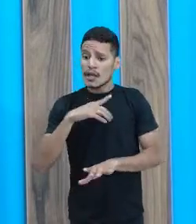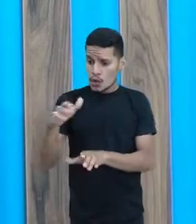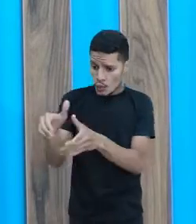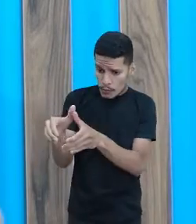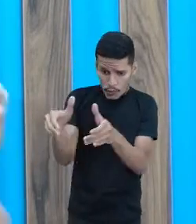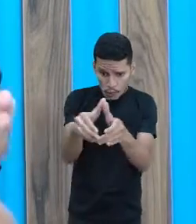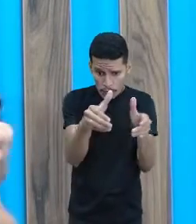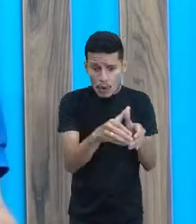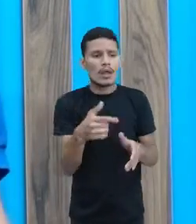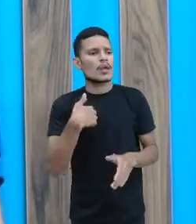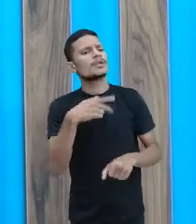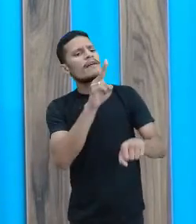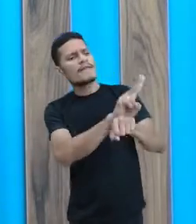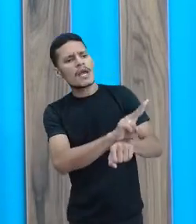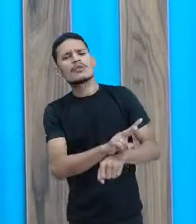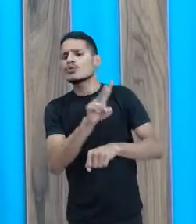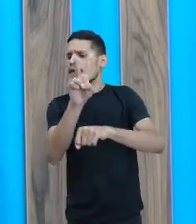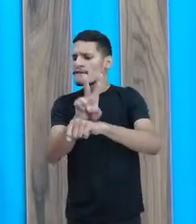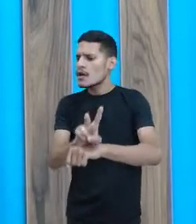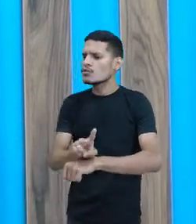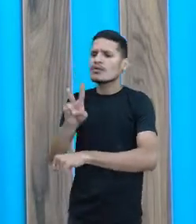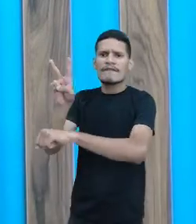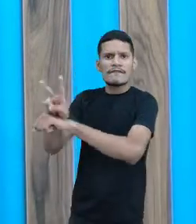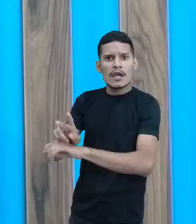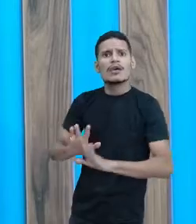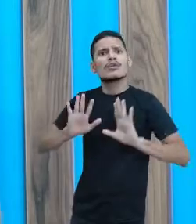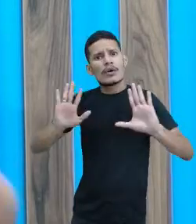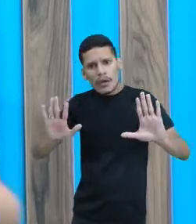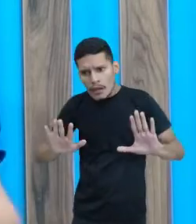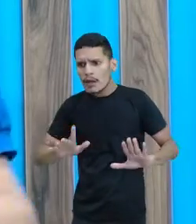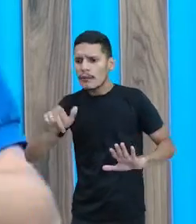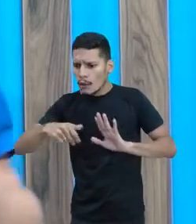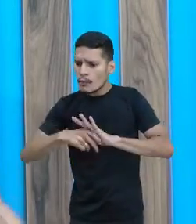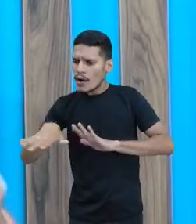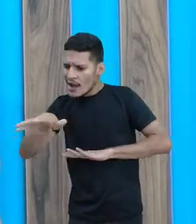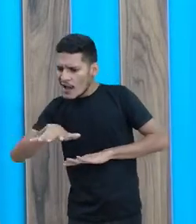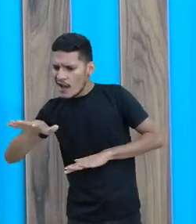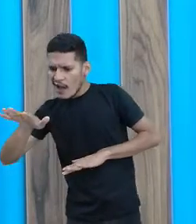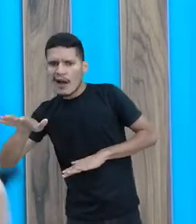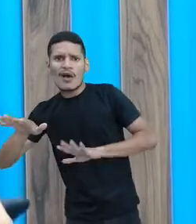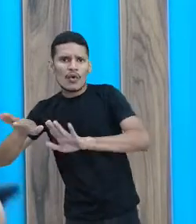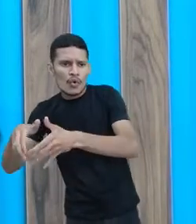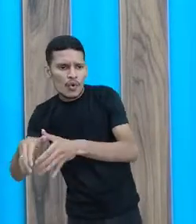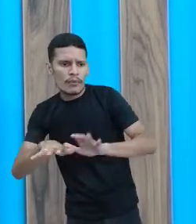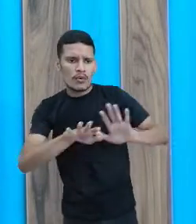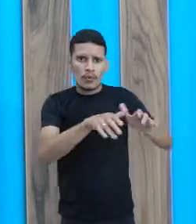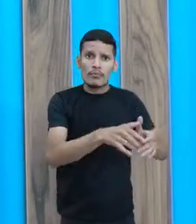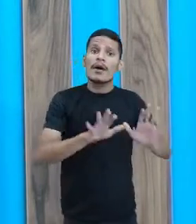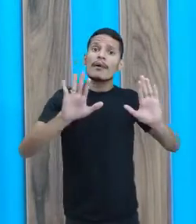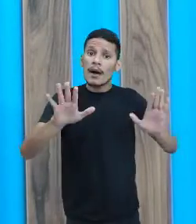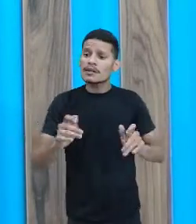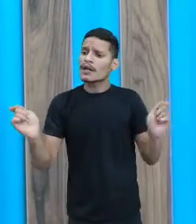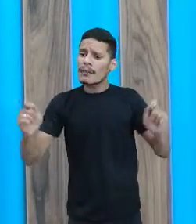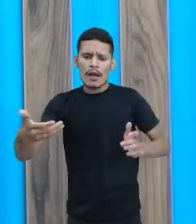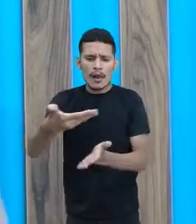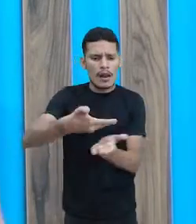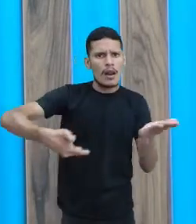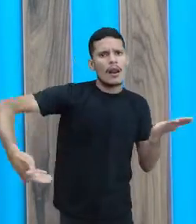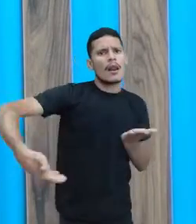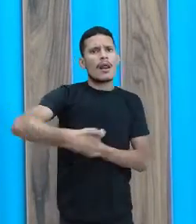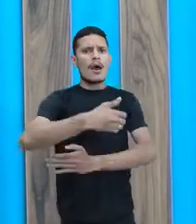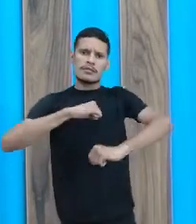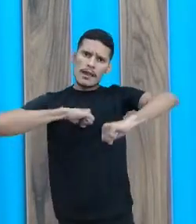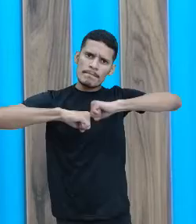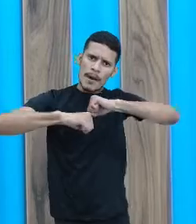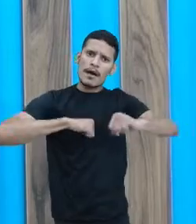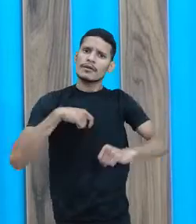colocando, dizendo assim: eu defendo isso, eu defendo aquilo, é a posição A, é a posição B. E é importante que numa democracia esses grupos debatam, né? A